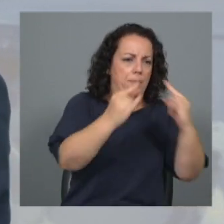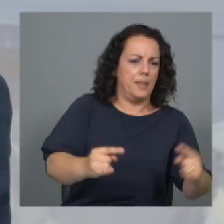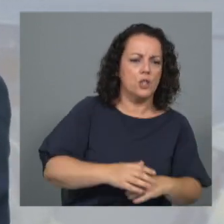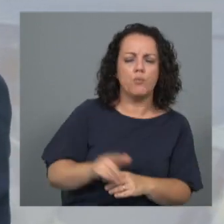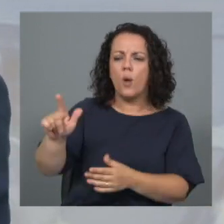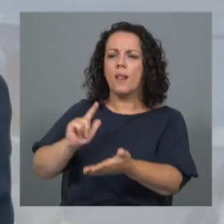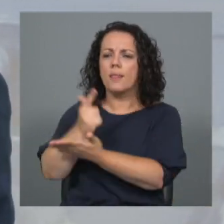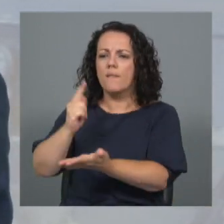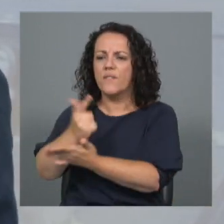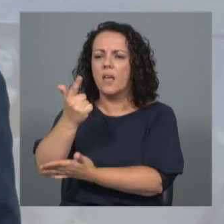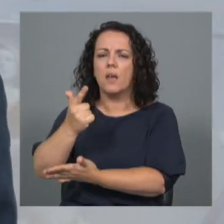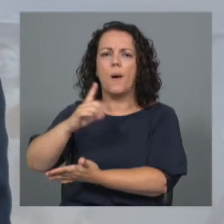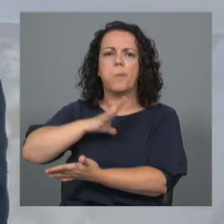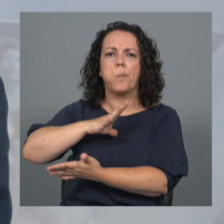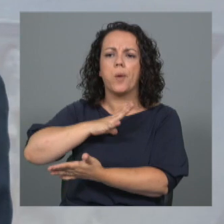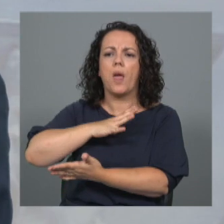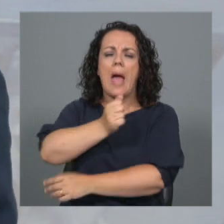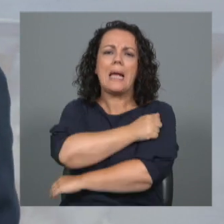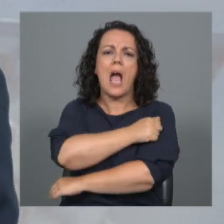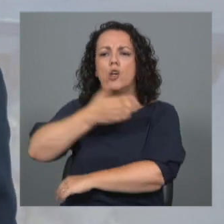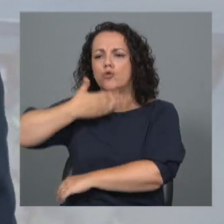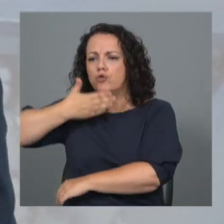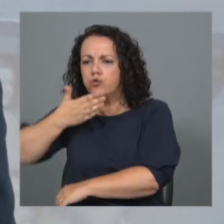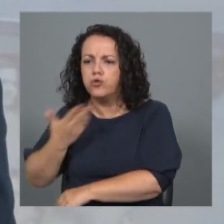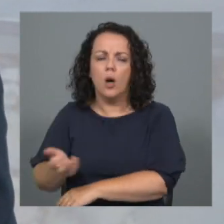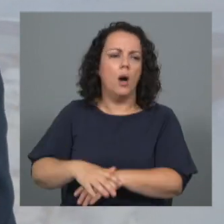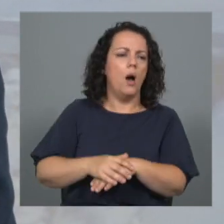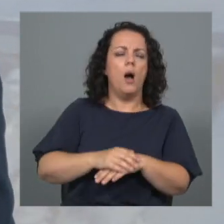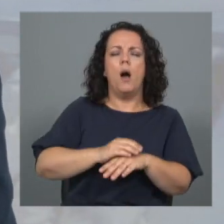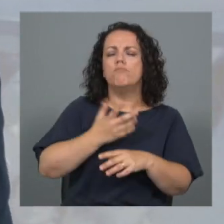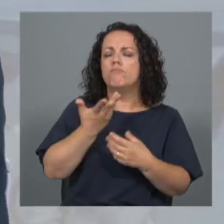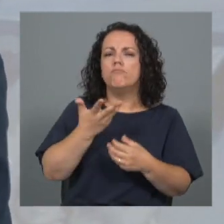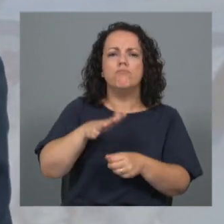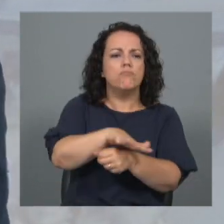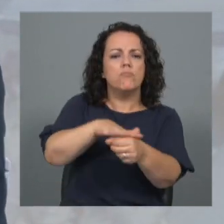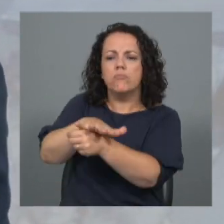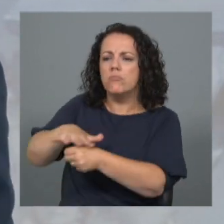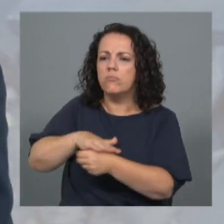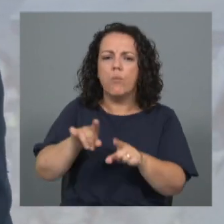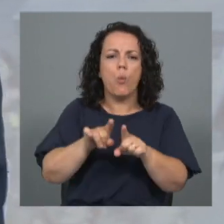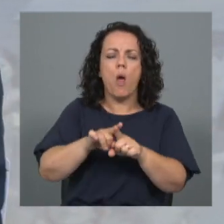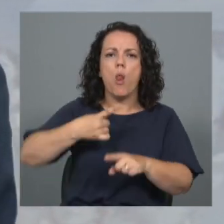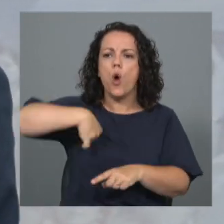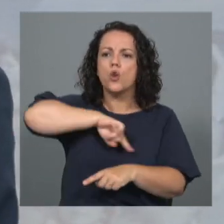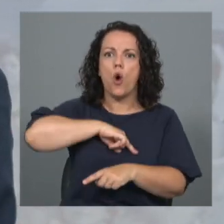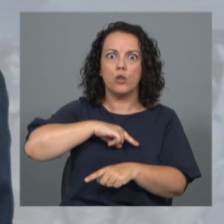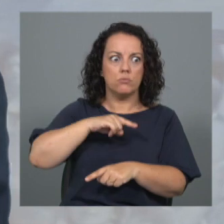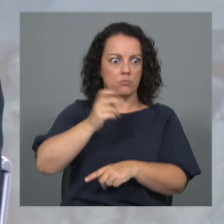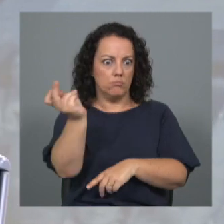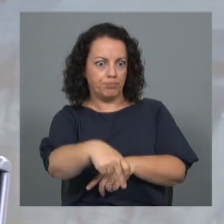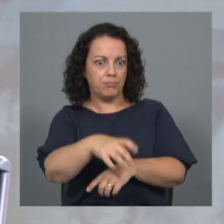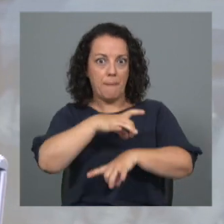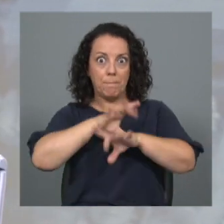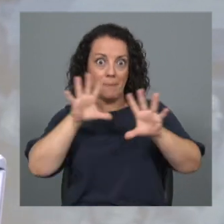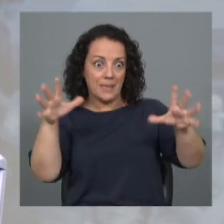recorrendo a habitações provisórias. Portanto, aquilo que quisemos foi como é que respondemos num contexto de pandemia